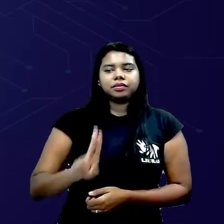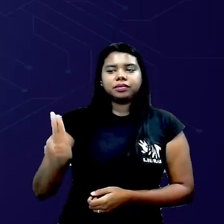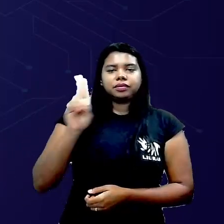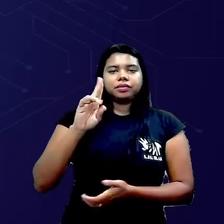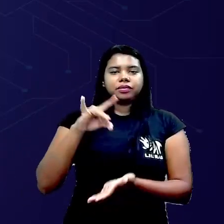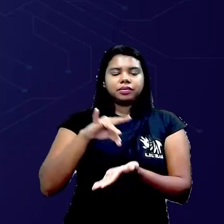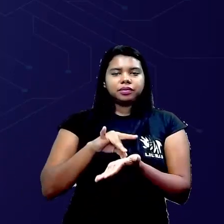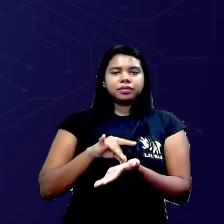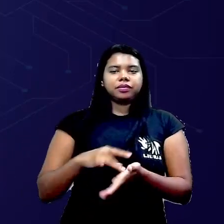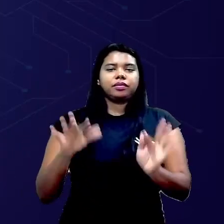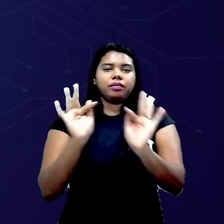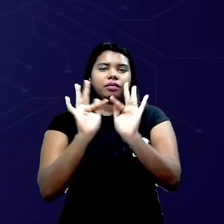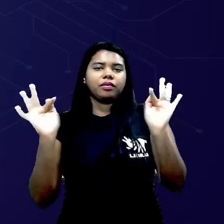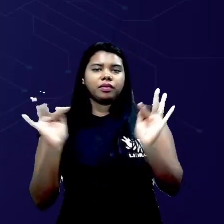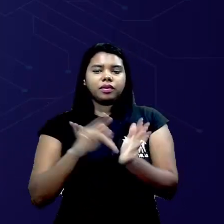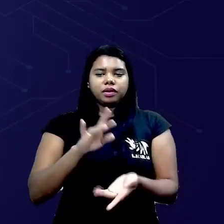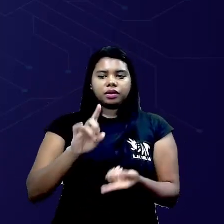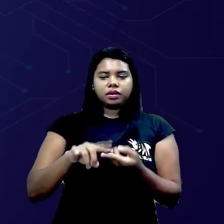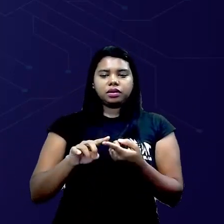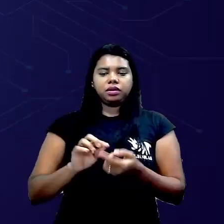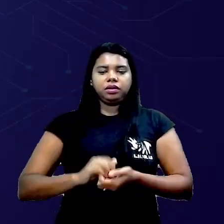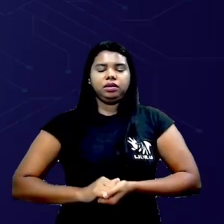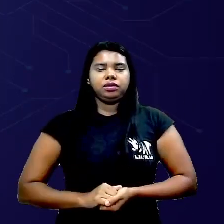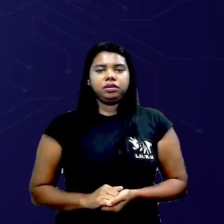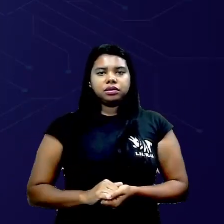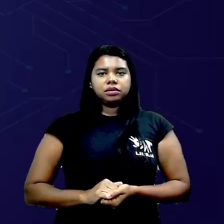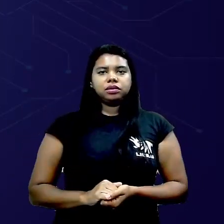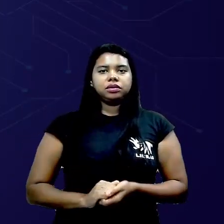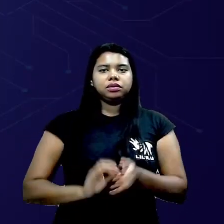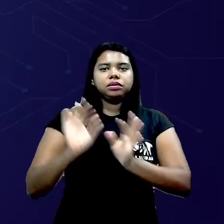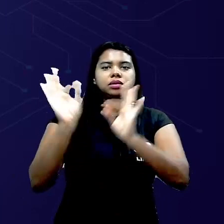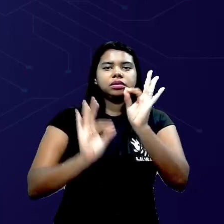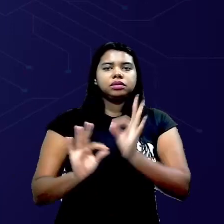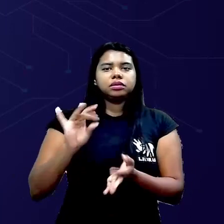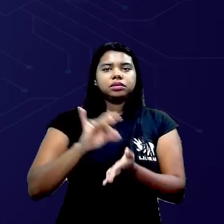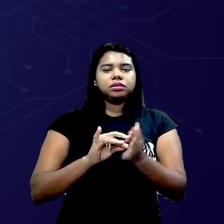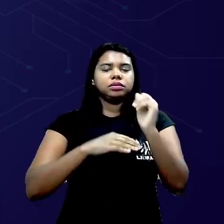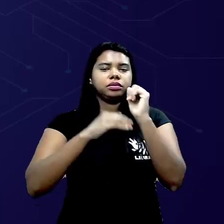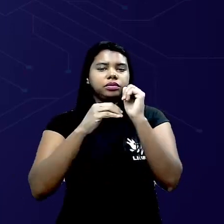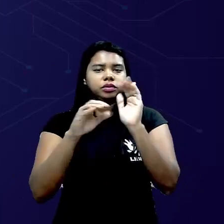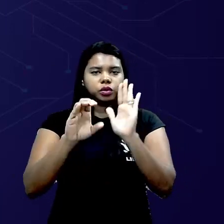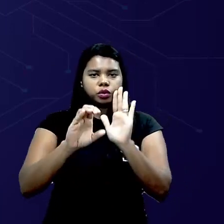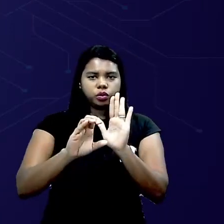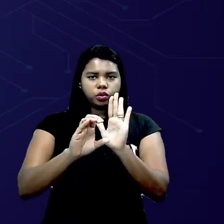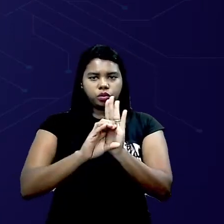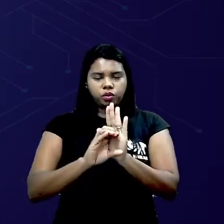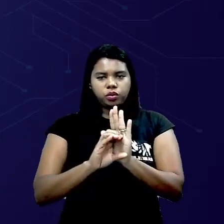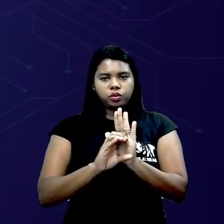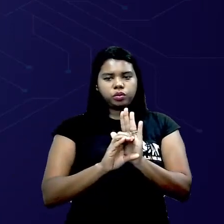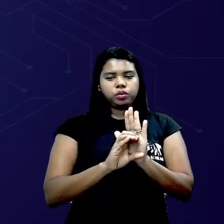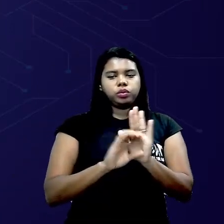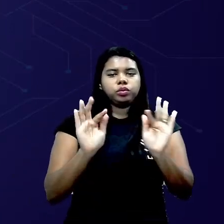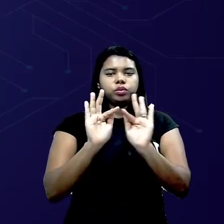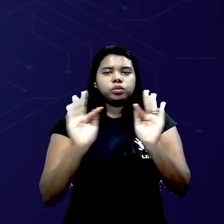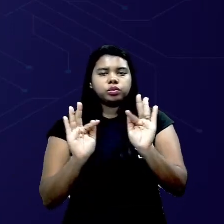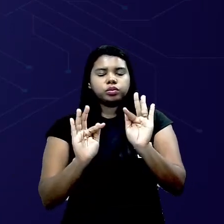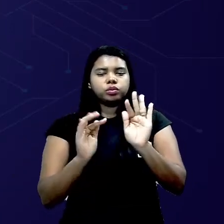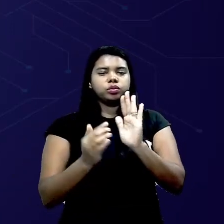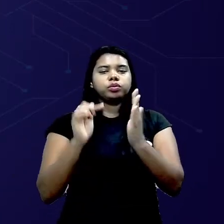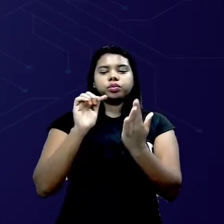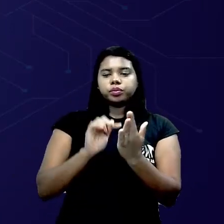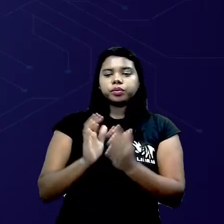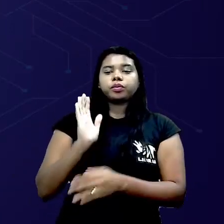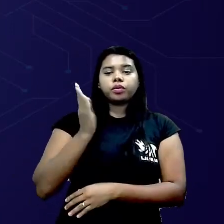chama uma função da biblioteca, tá? E executa aquela função dentro do código fonte. O framework não. O framework é uma